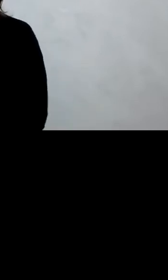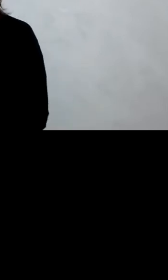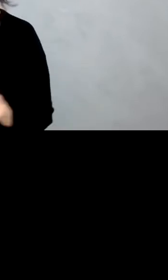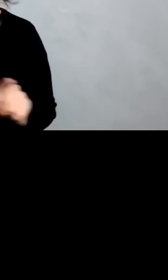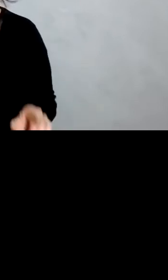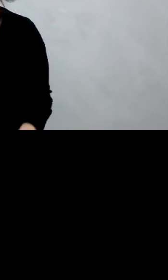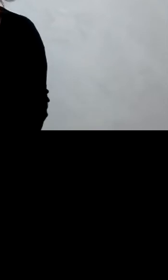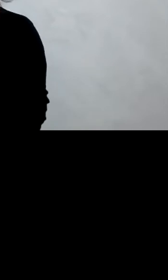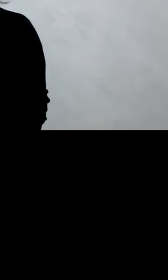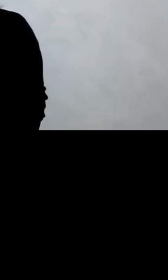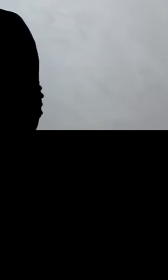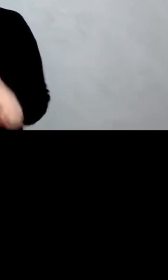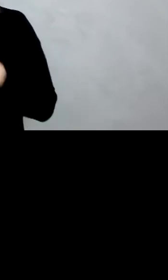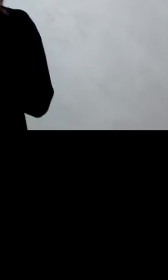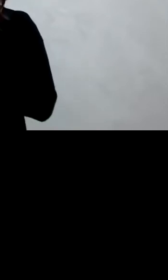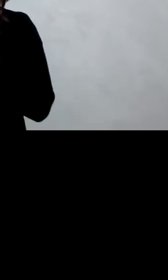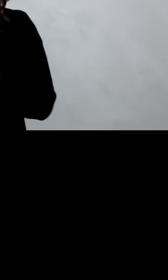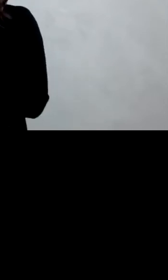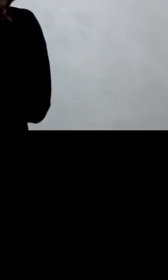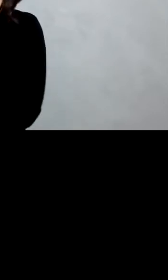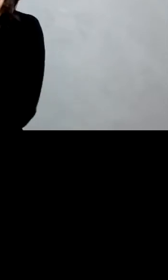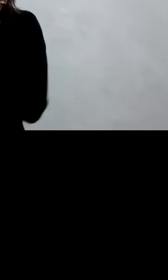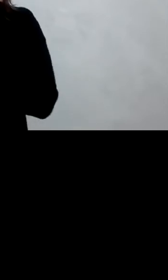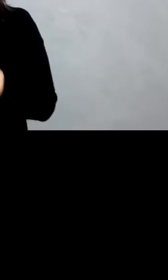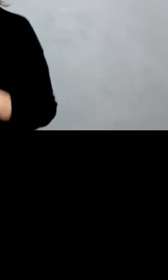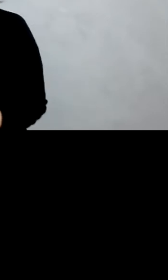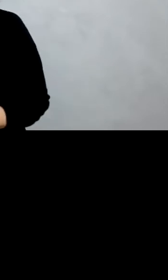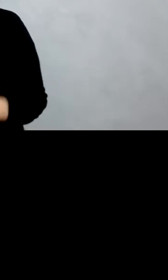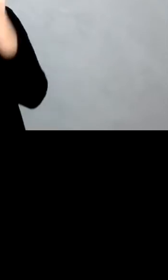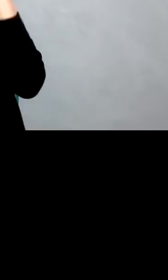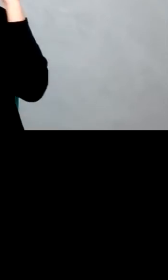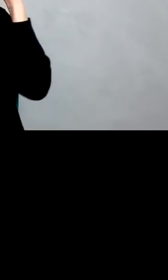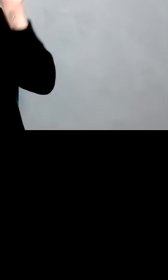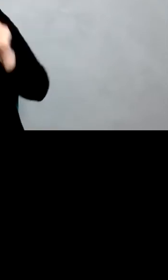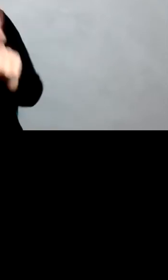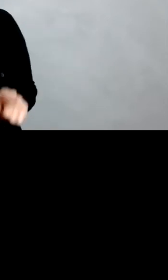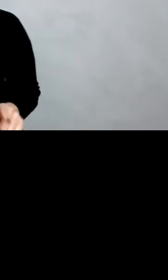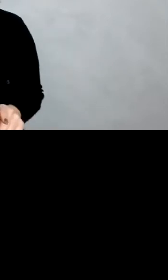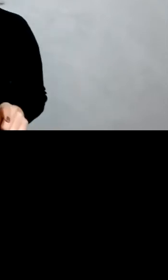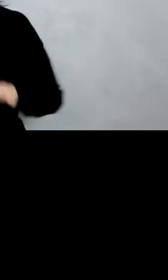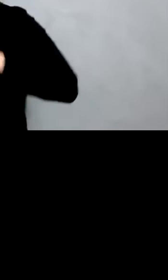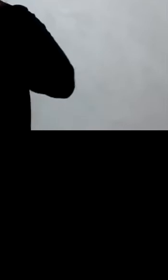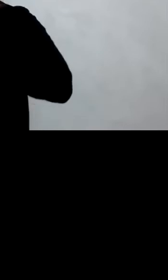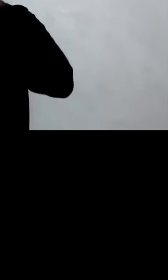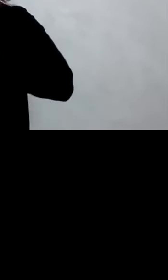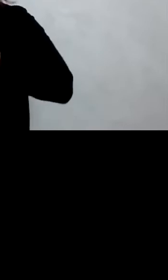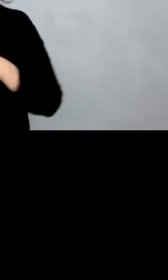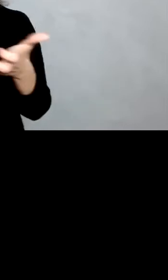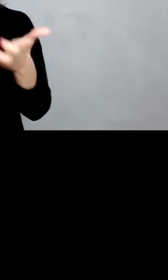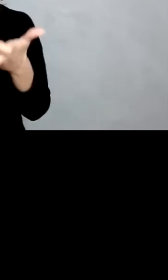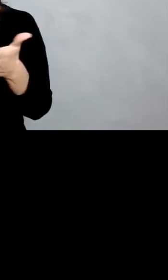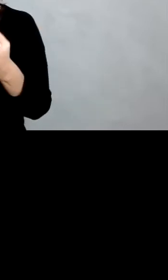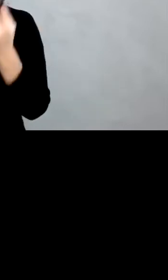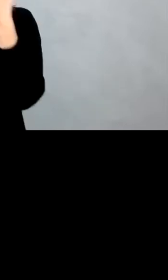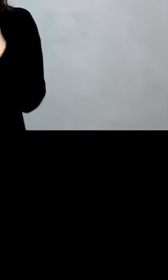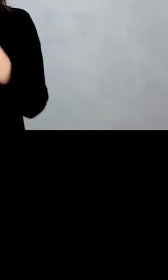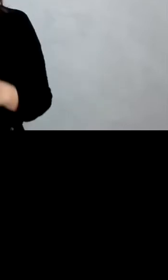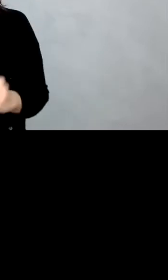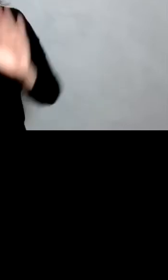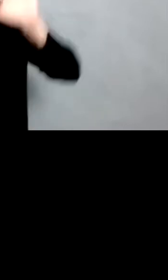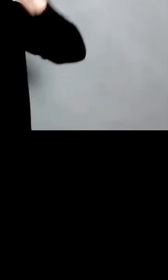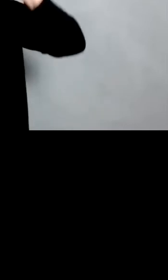Salvador Crencrá, Vicente Focăi, Ana da Luz Fendô, Clemente Cheiuiá, João Doré